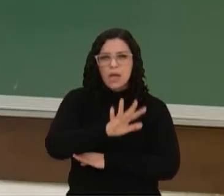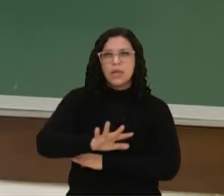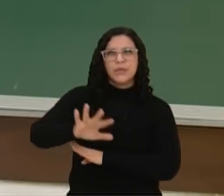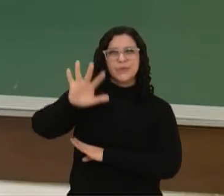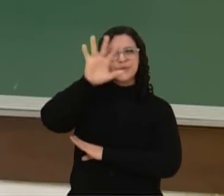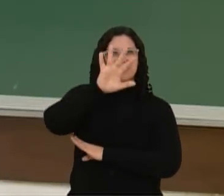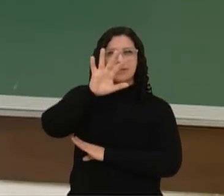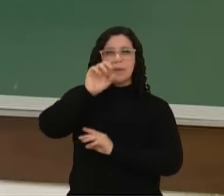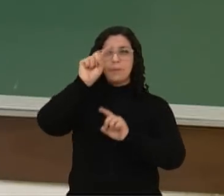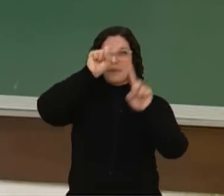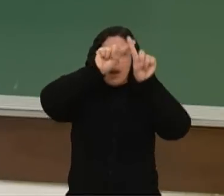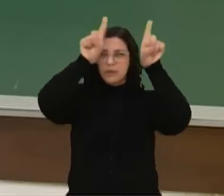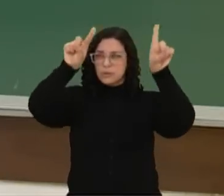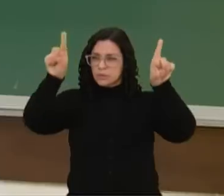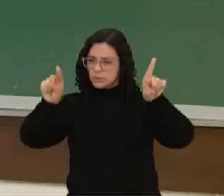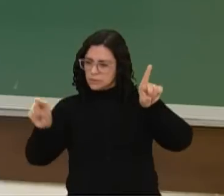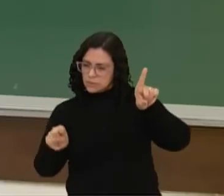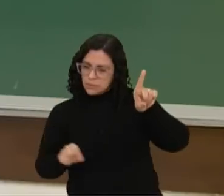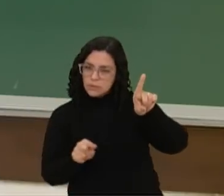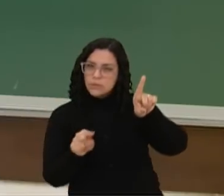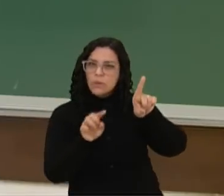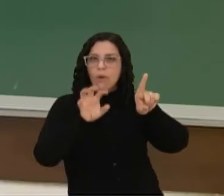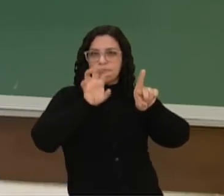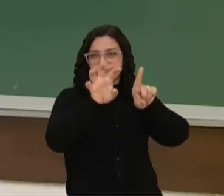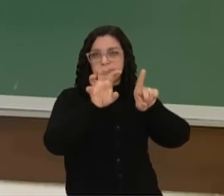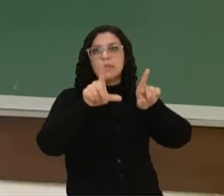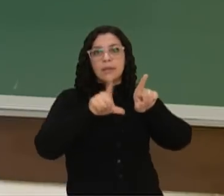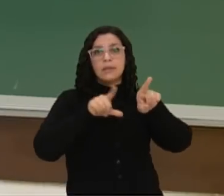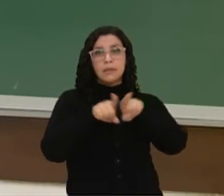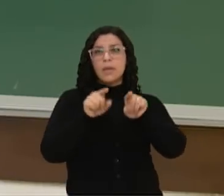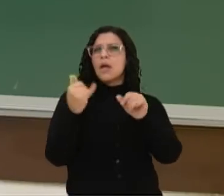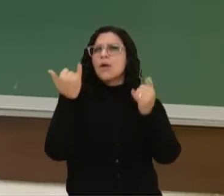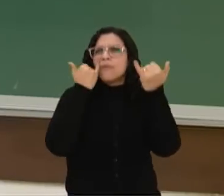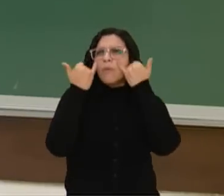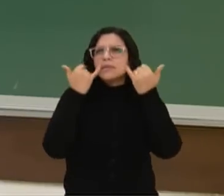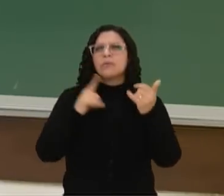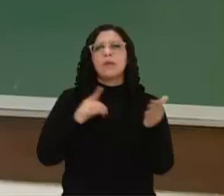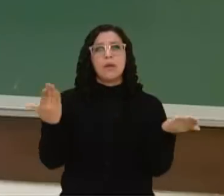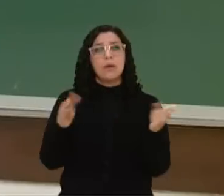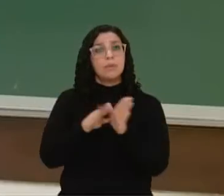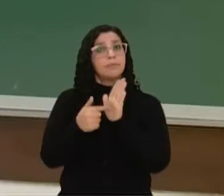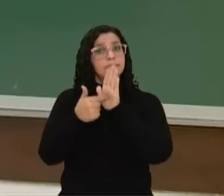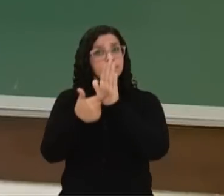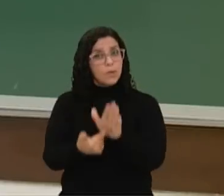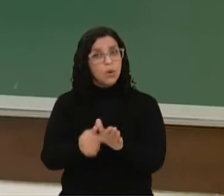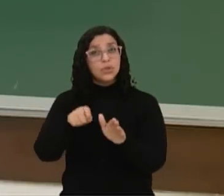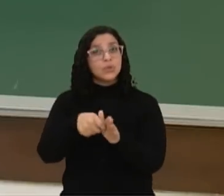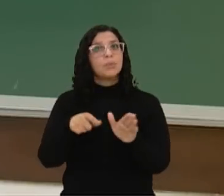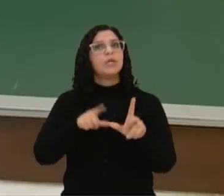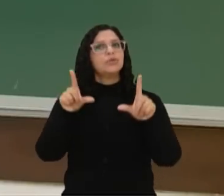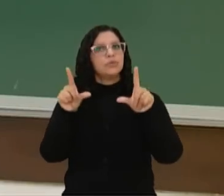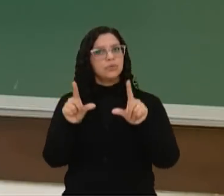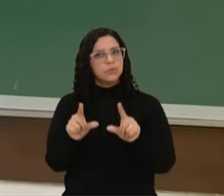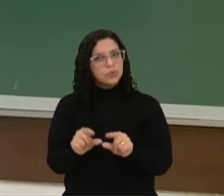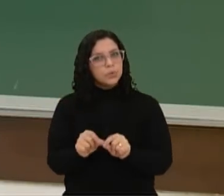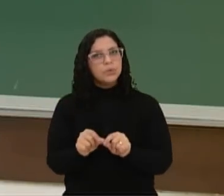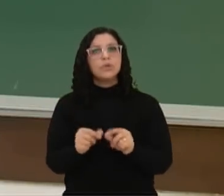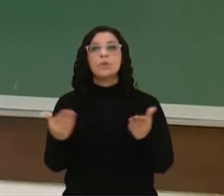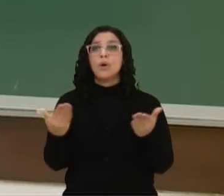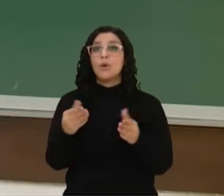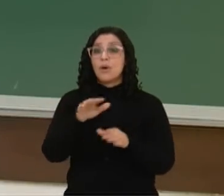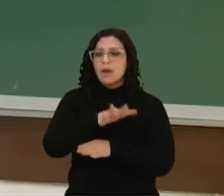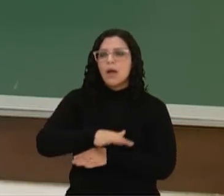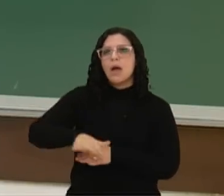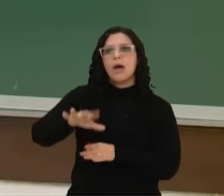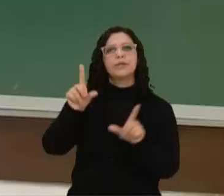do Brasil. E aí nós temos alguns dados ali que ele apresenta uma diminuição da sua antiga